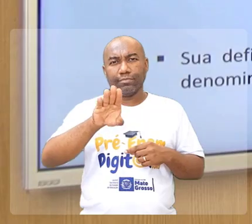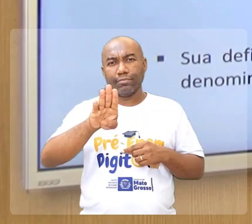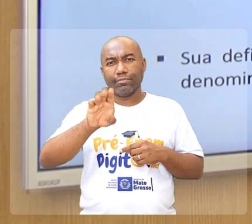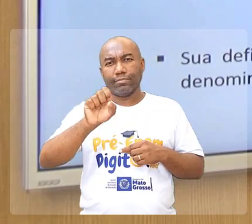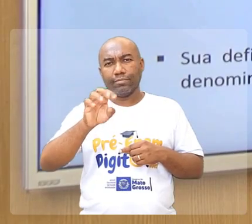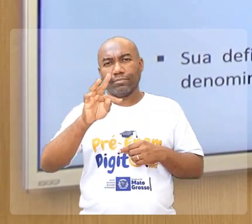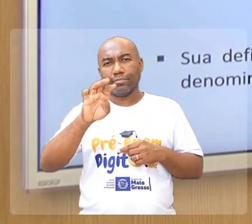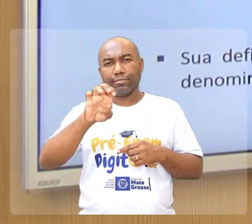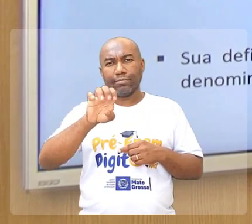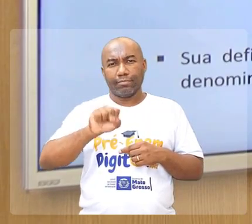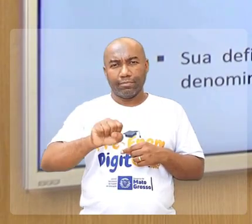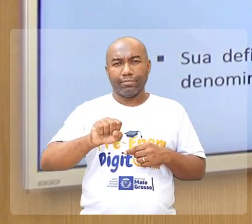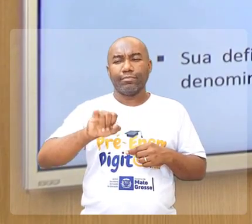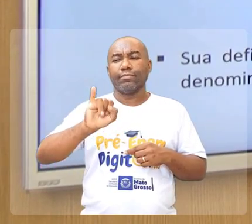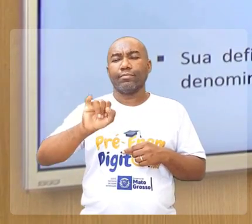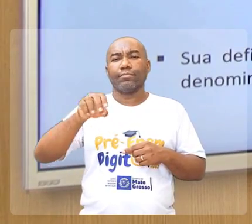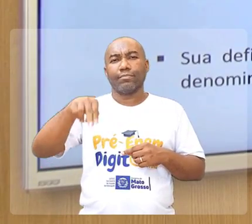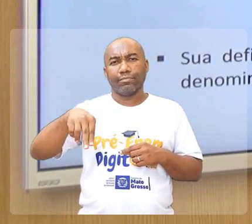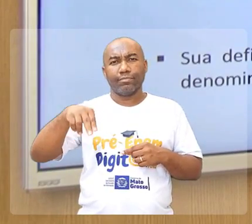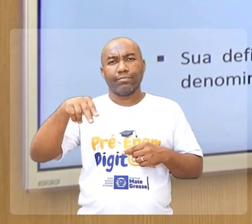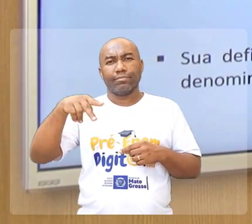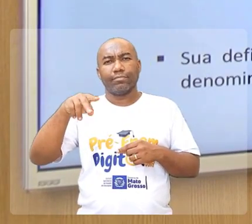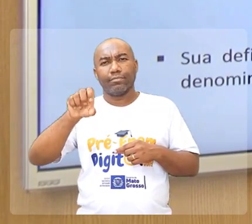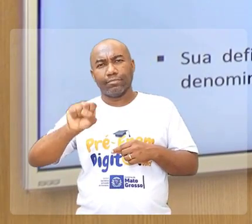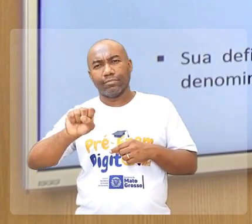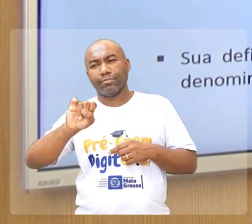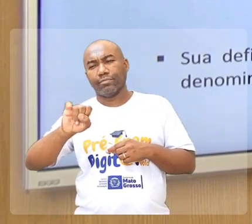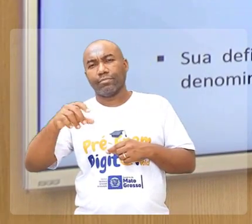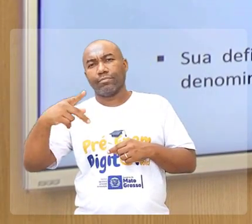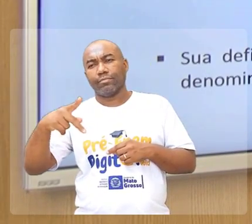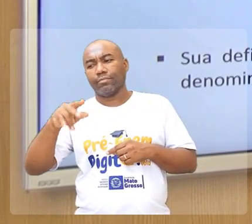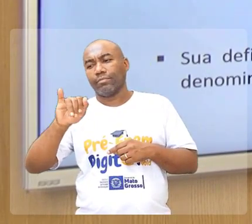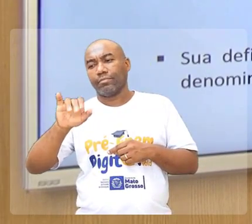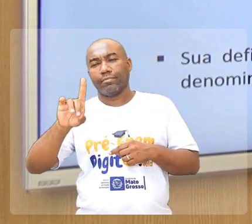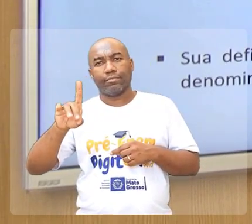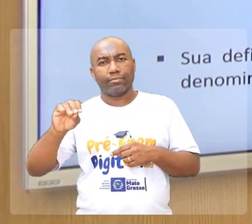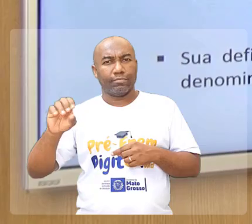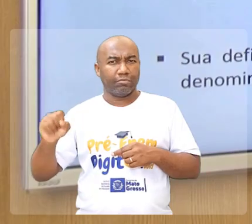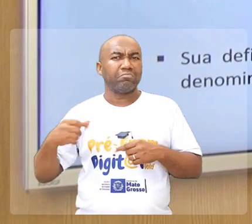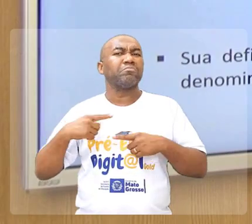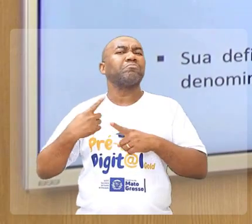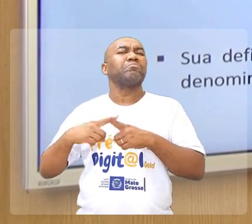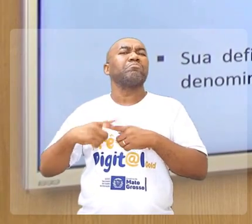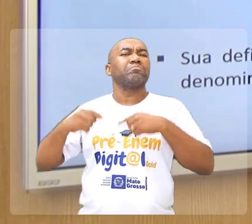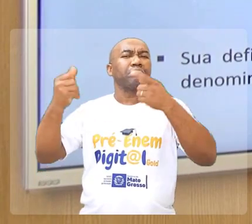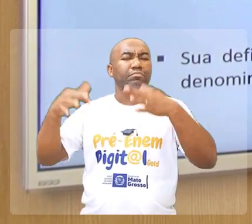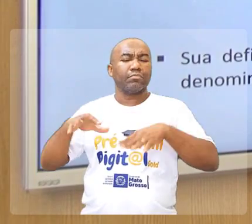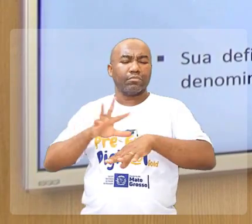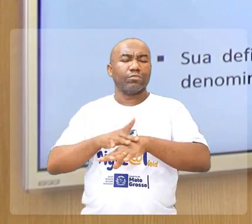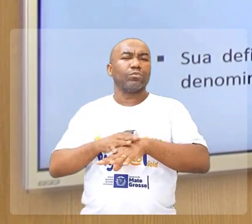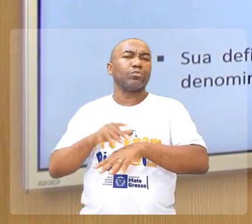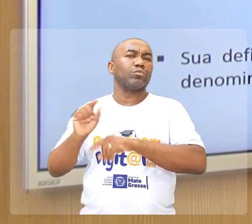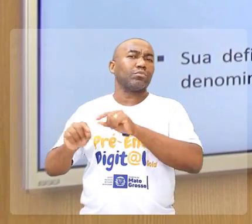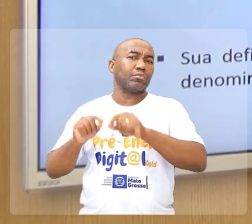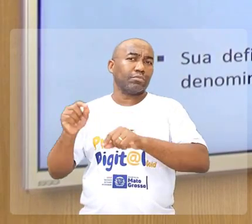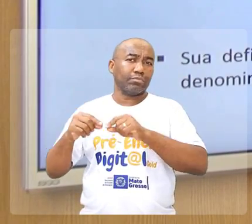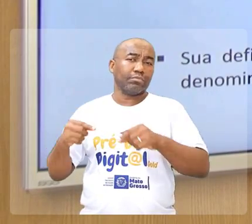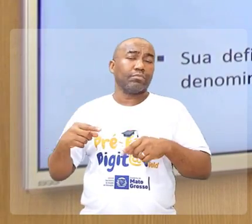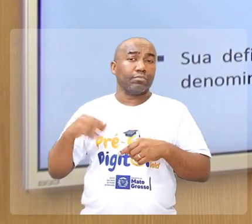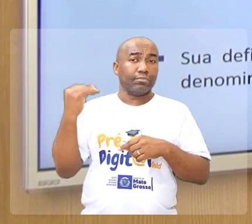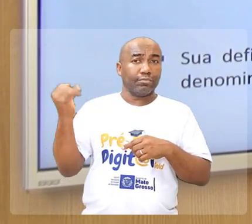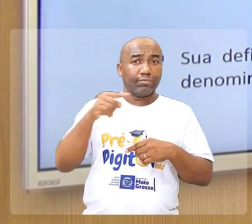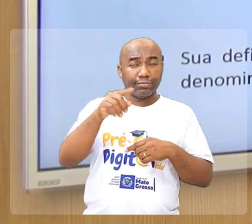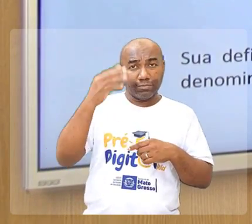Rodrigo trouxe essa doença e esse hormônio, então? O hormônio que retém a água é